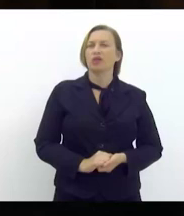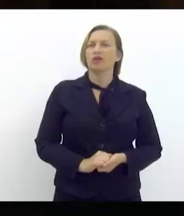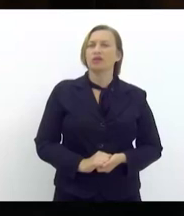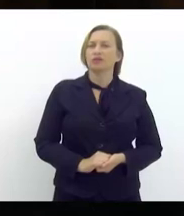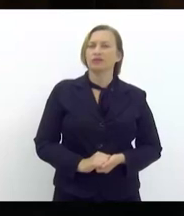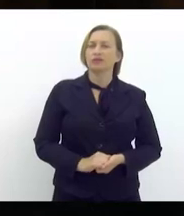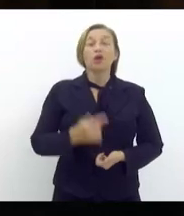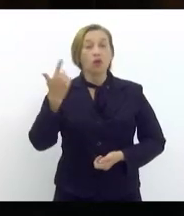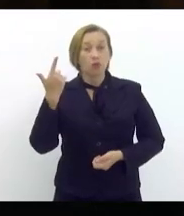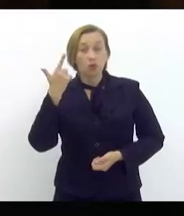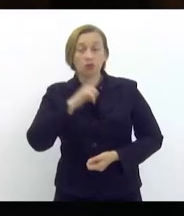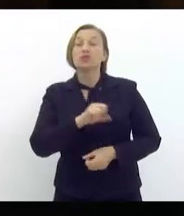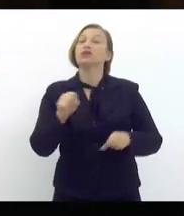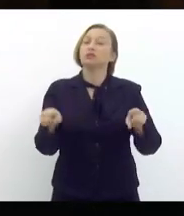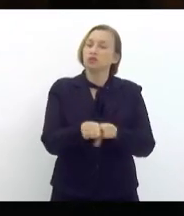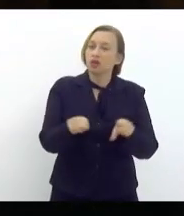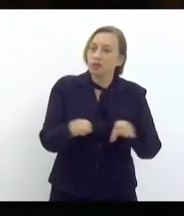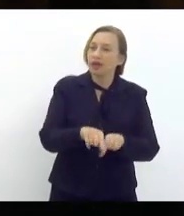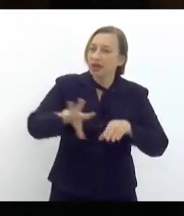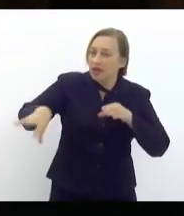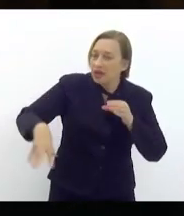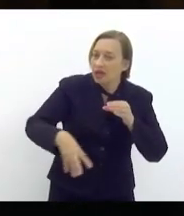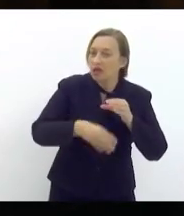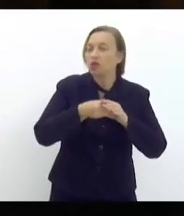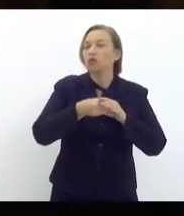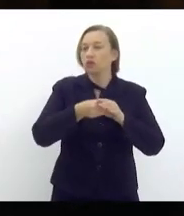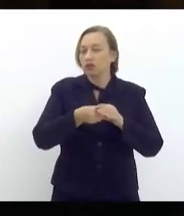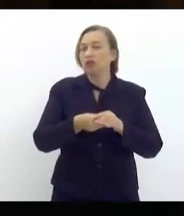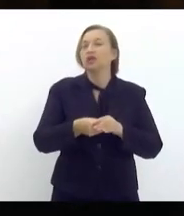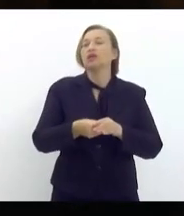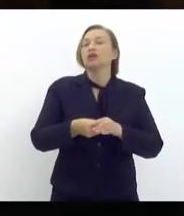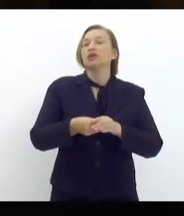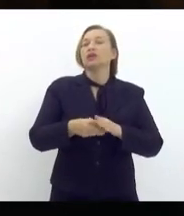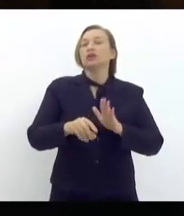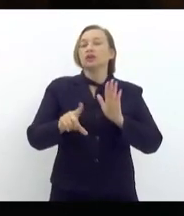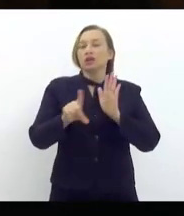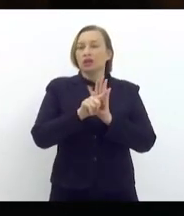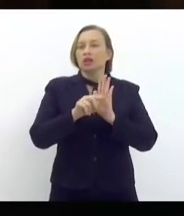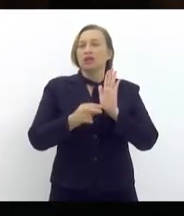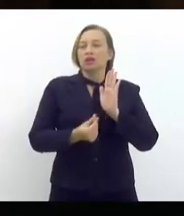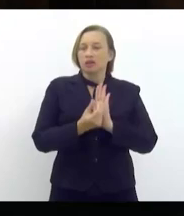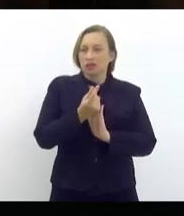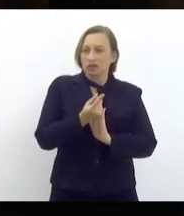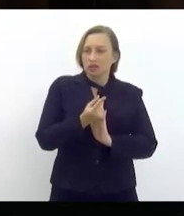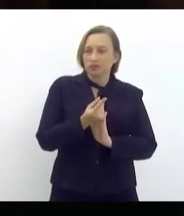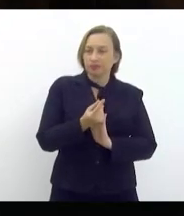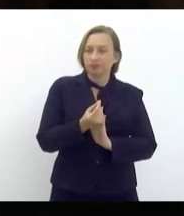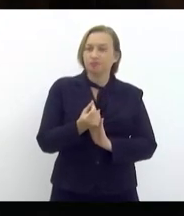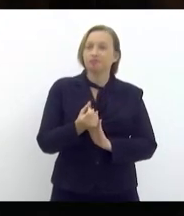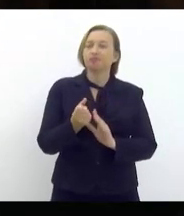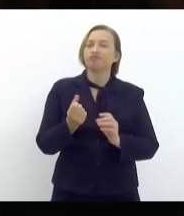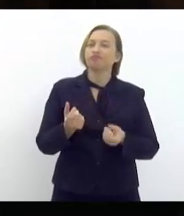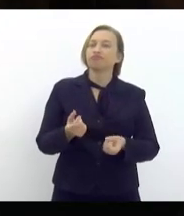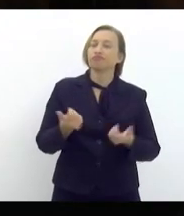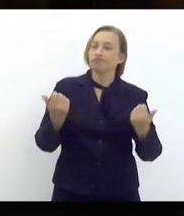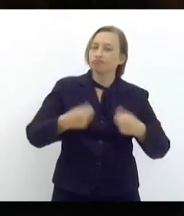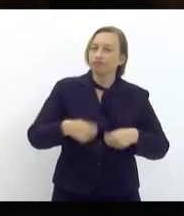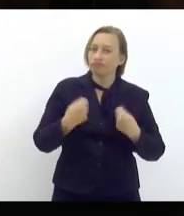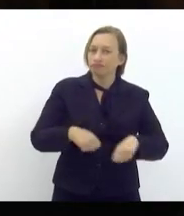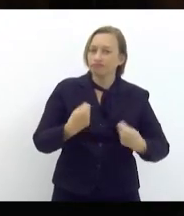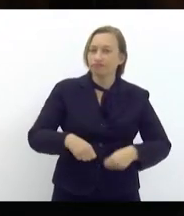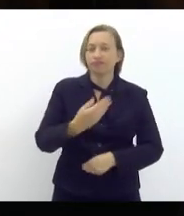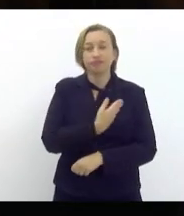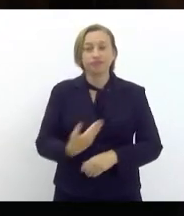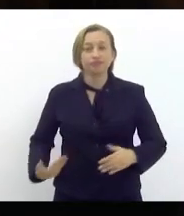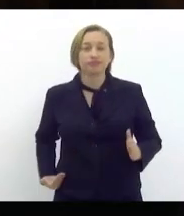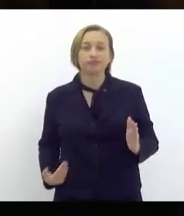conseguimos imprimir também na lei de diretrizes orçamentárias anual a necessidade de o governo se